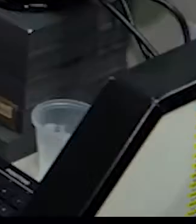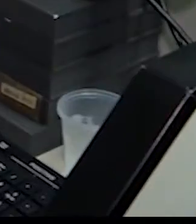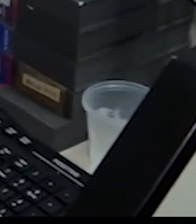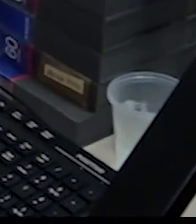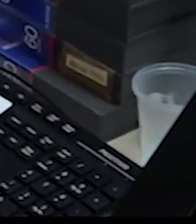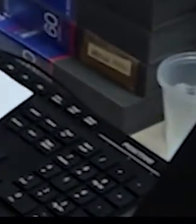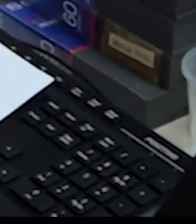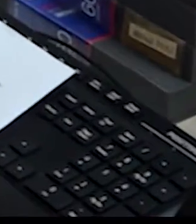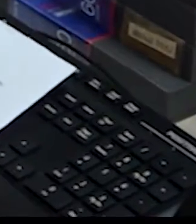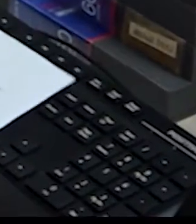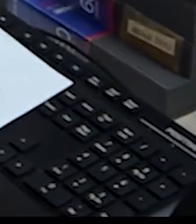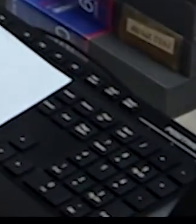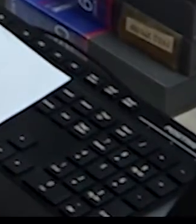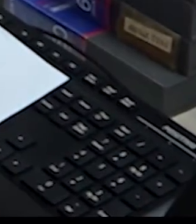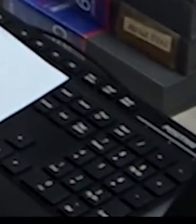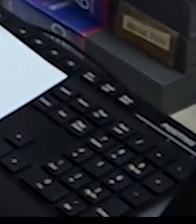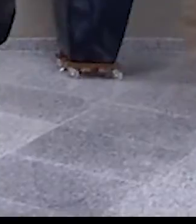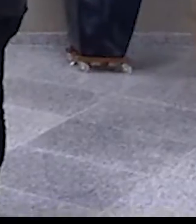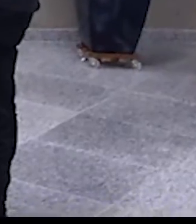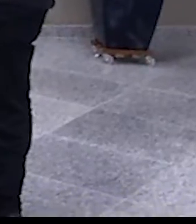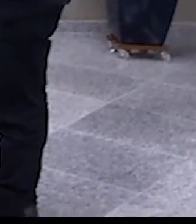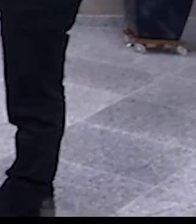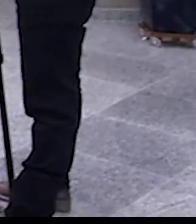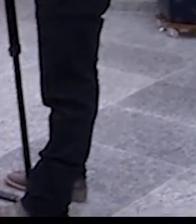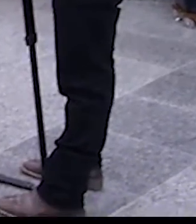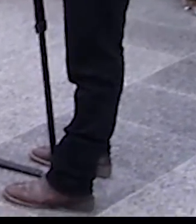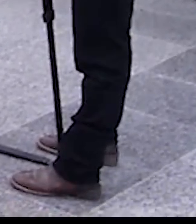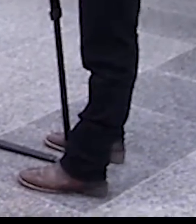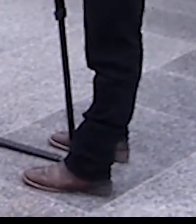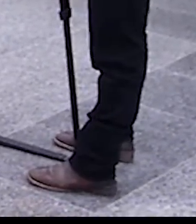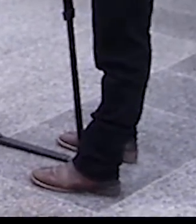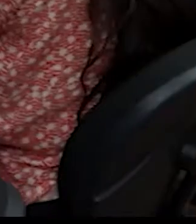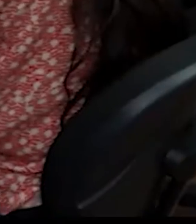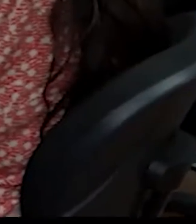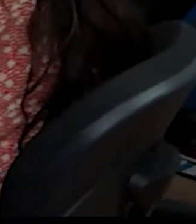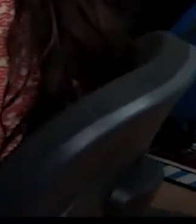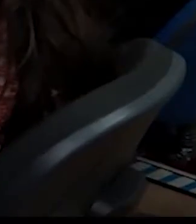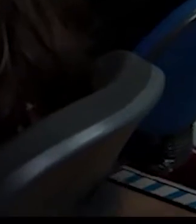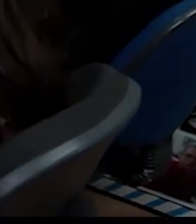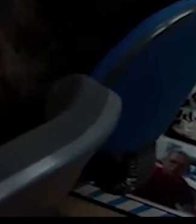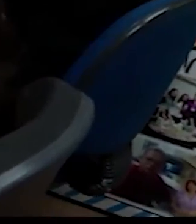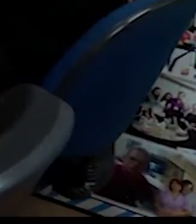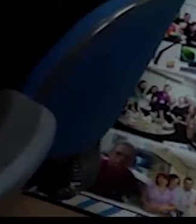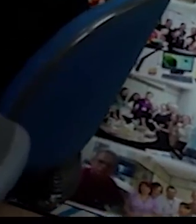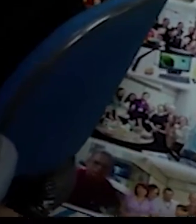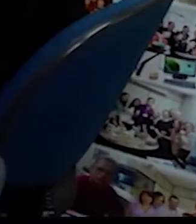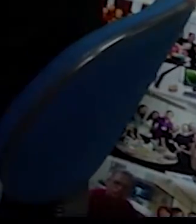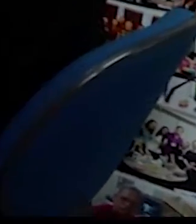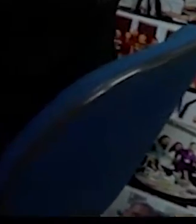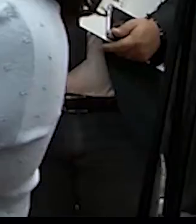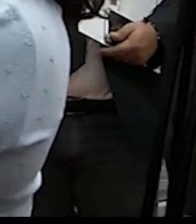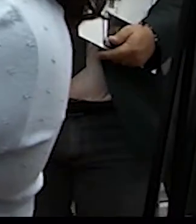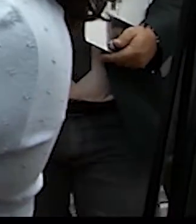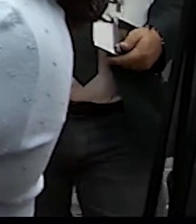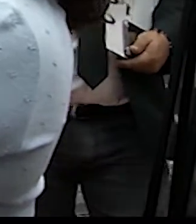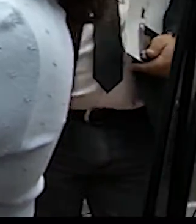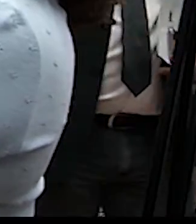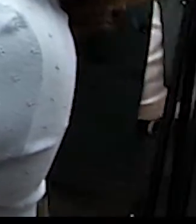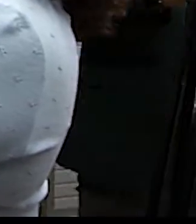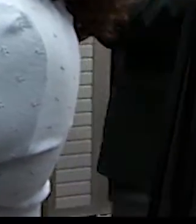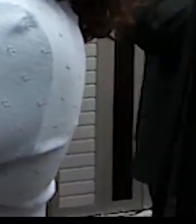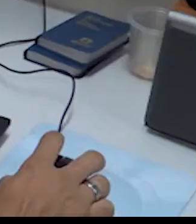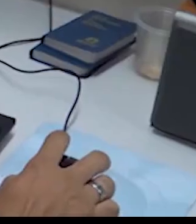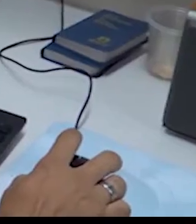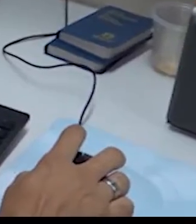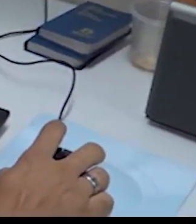com a Câmara de Vereadores de Campo Grande para a exibição das sessões plenárias e audiências públicas daquela Casa Legislativa